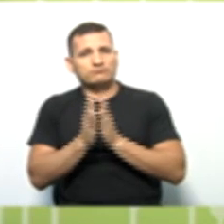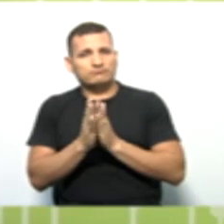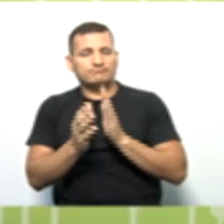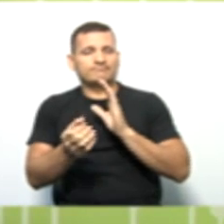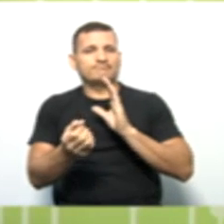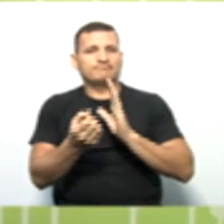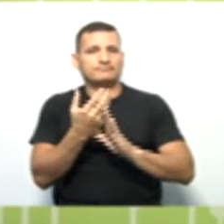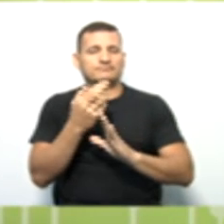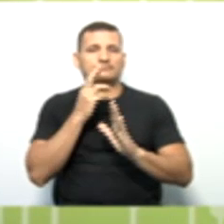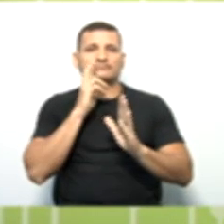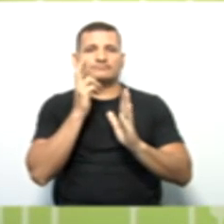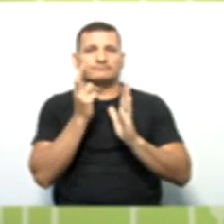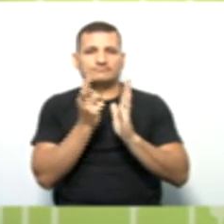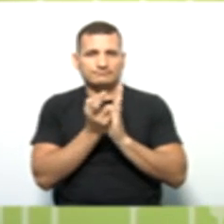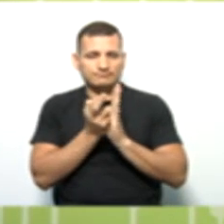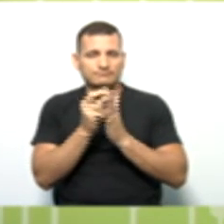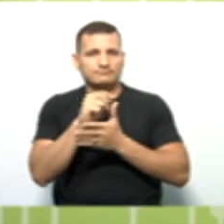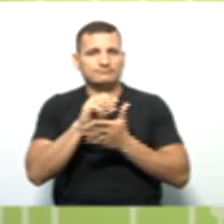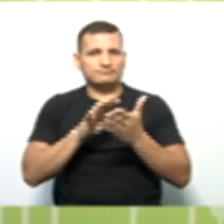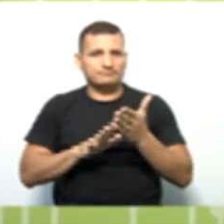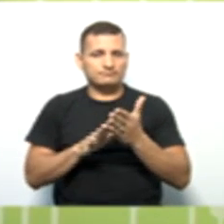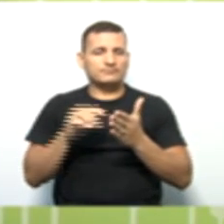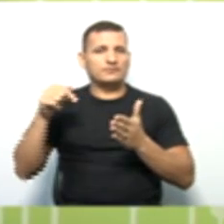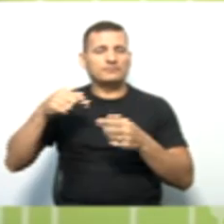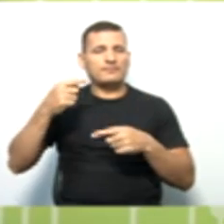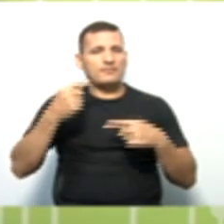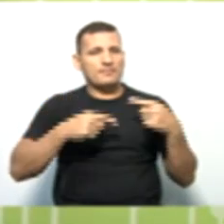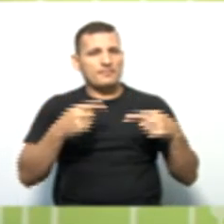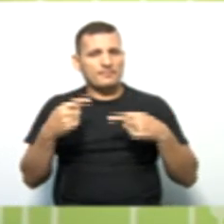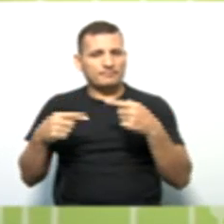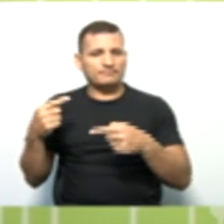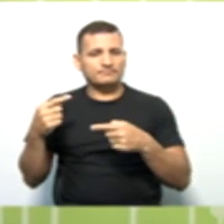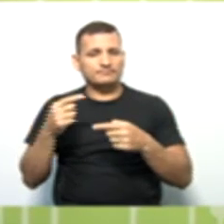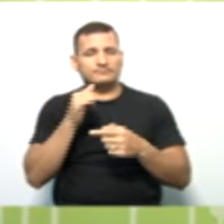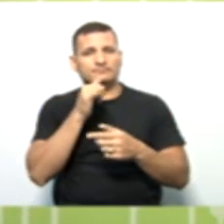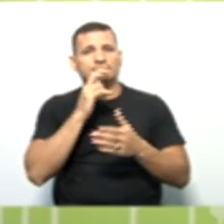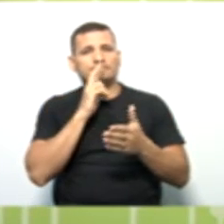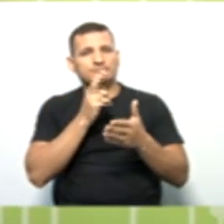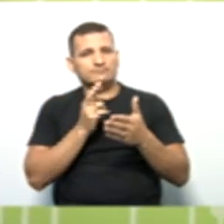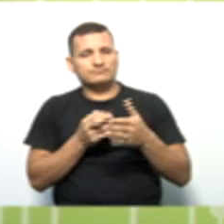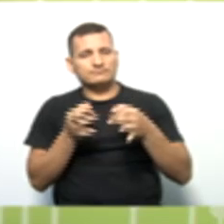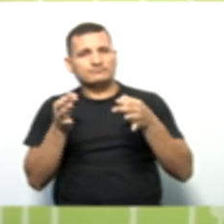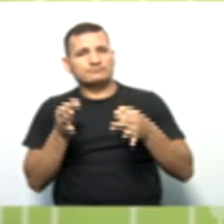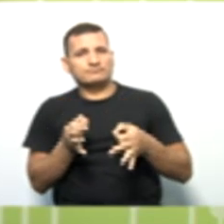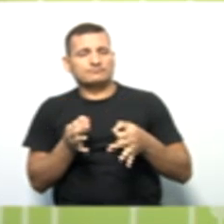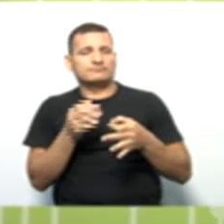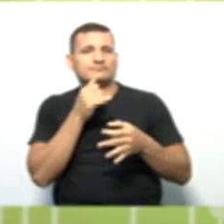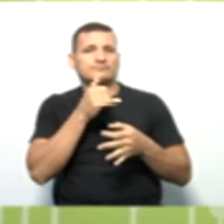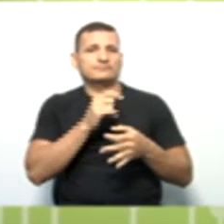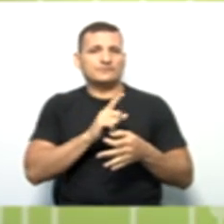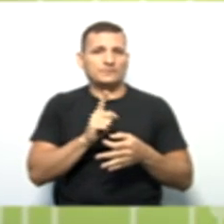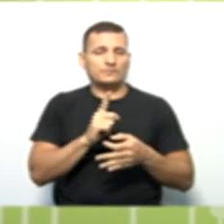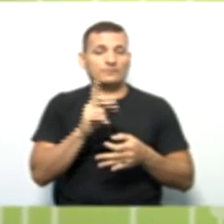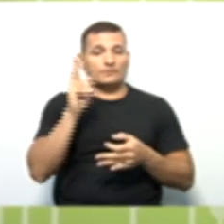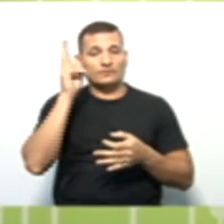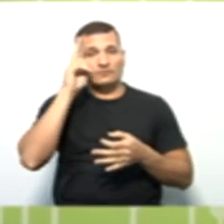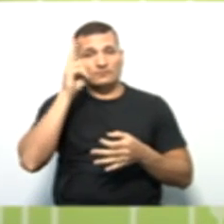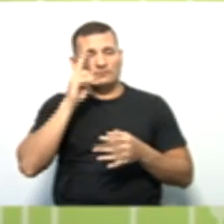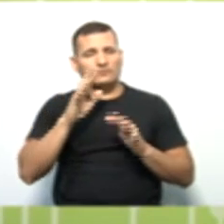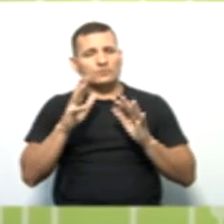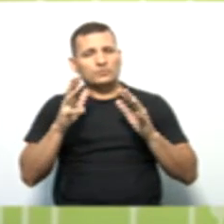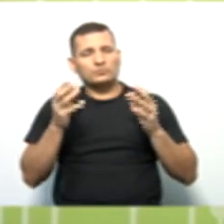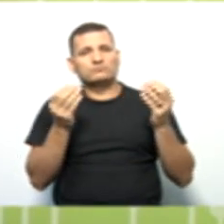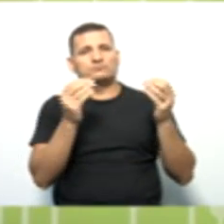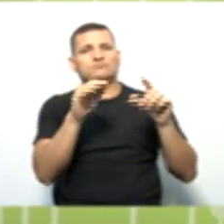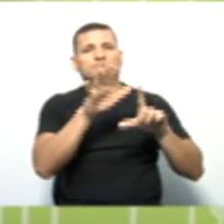a colaboração de vocês para que a gente possa estar debatendo aqui, né, se as respostas estão corretas, se não estão. Lembrando que isso tudo vai estar disponível